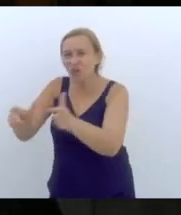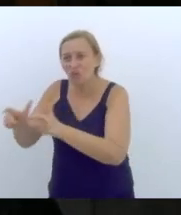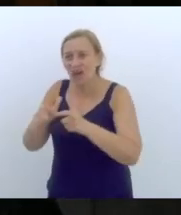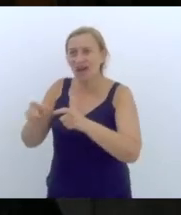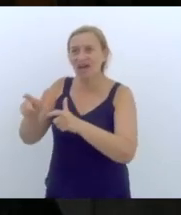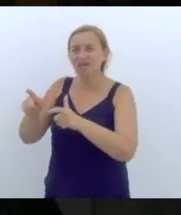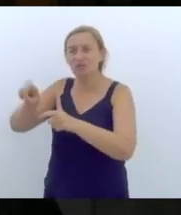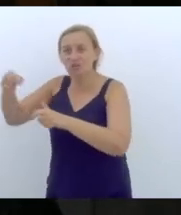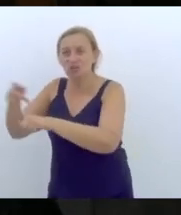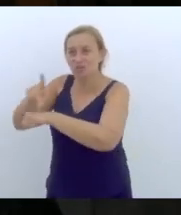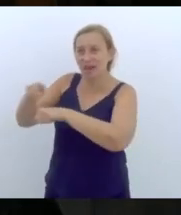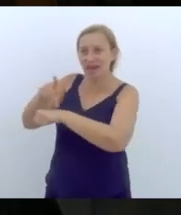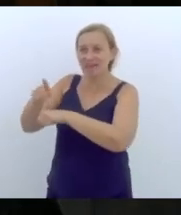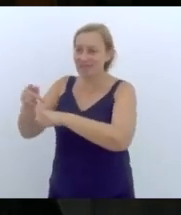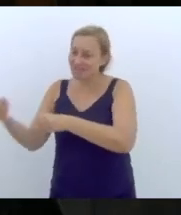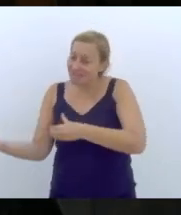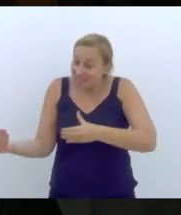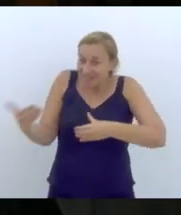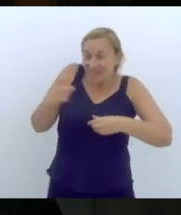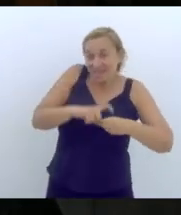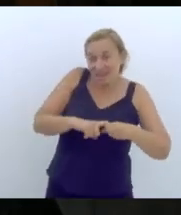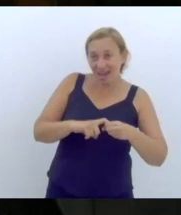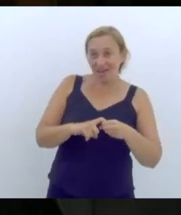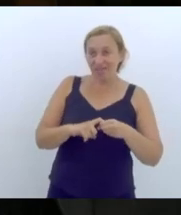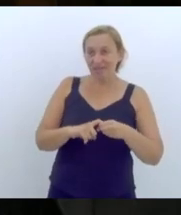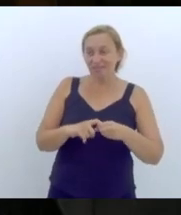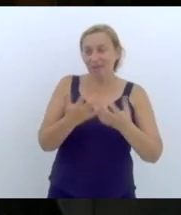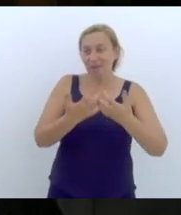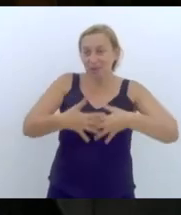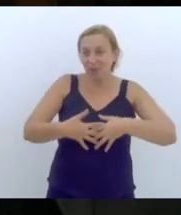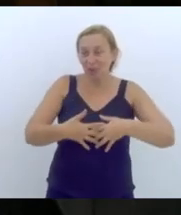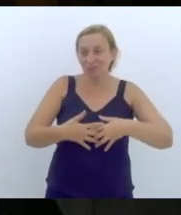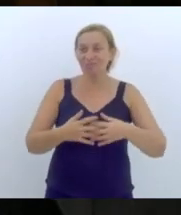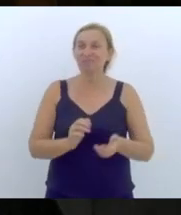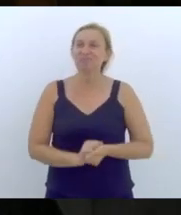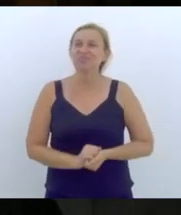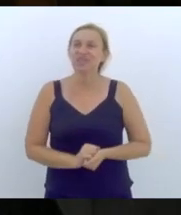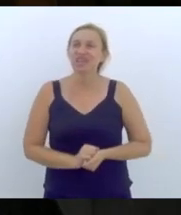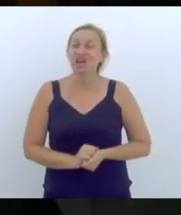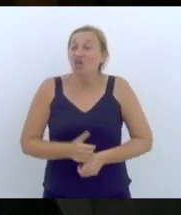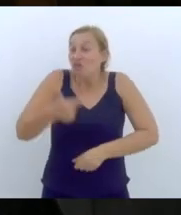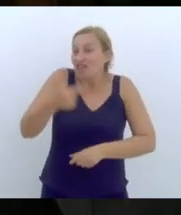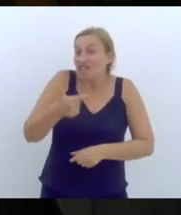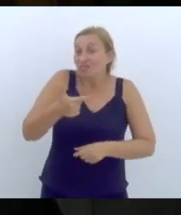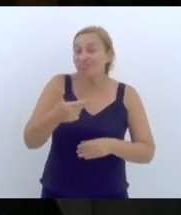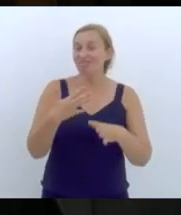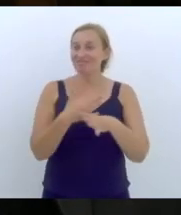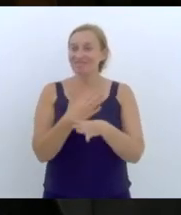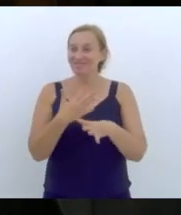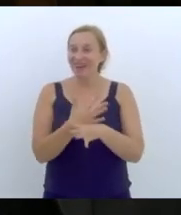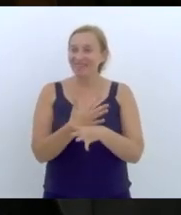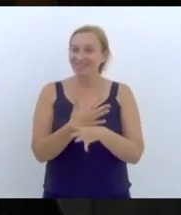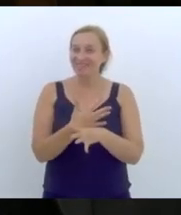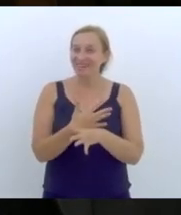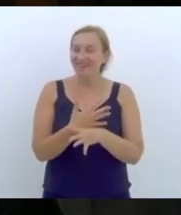para você ver, ele teve com o Grambel, Petrópolis foi a segunda cidade